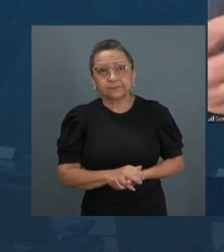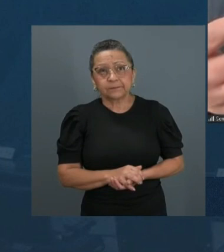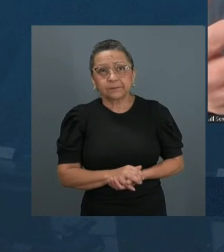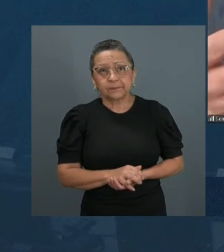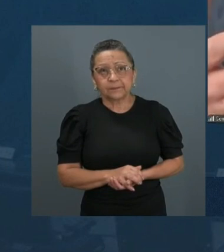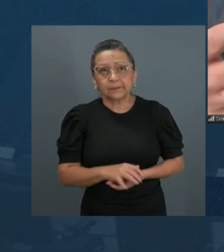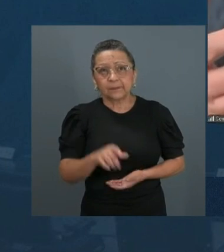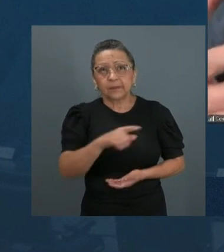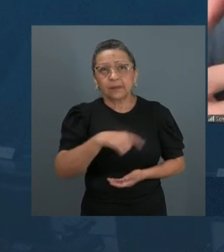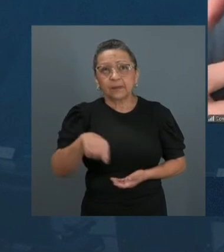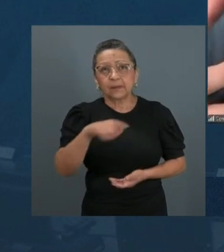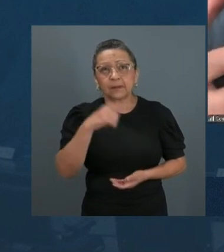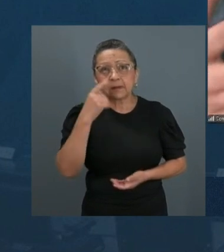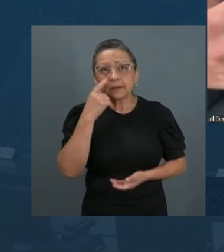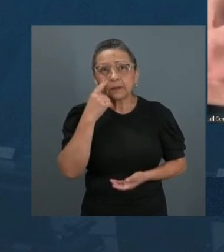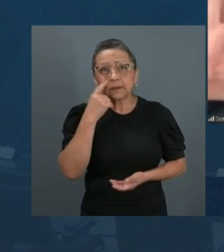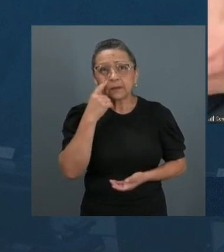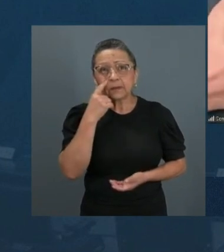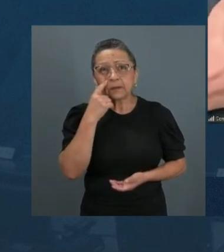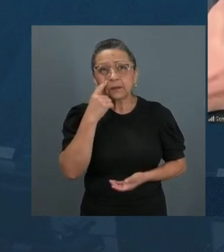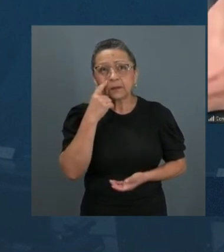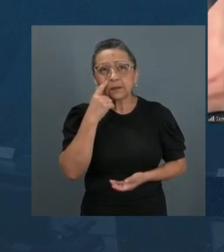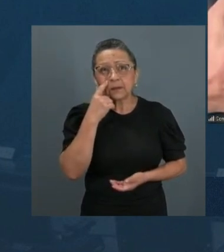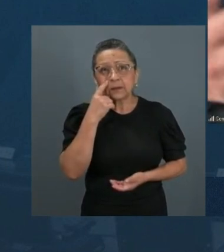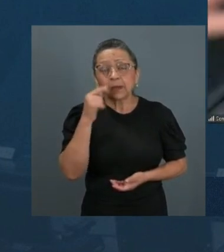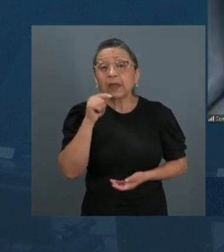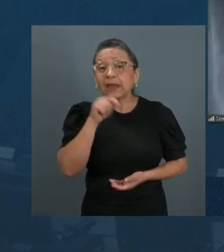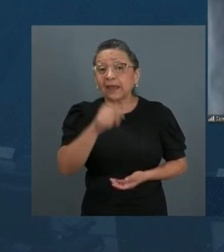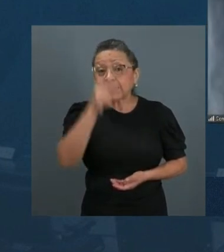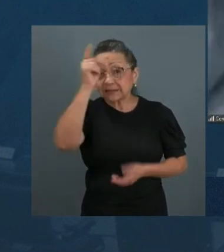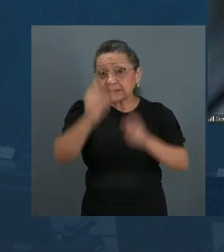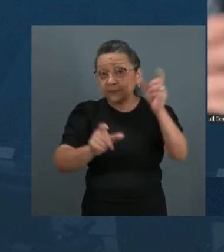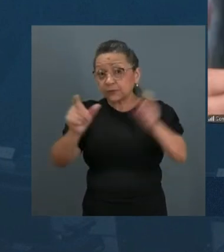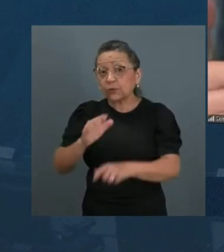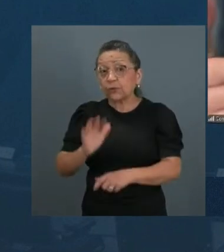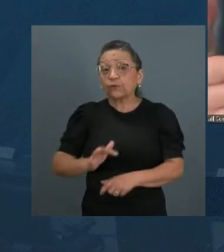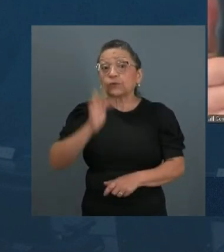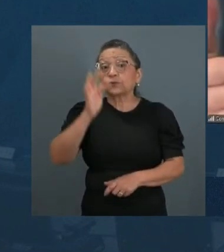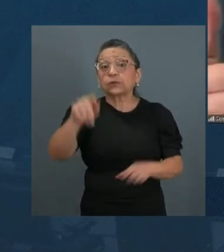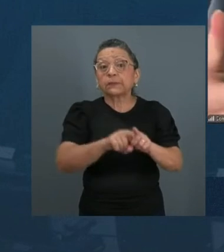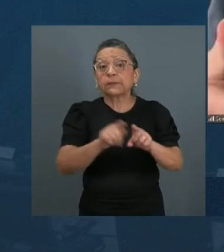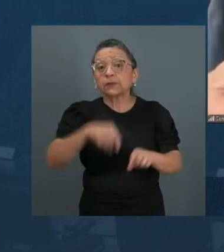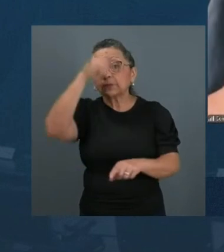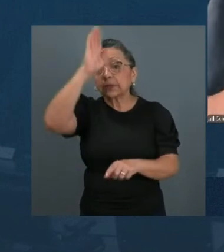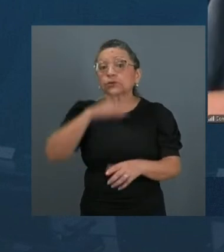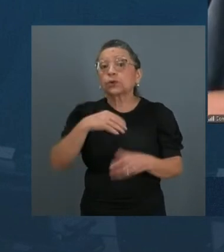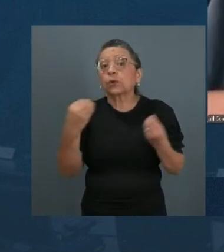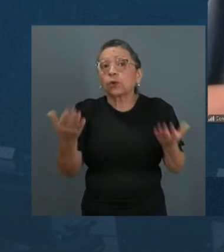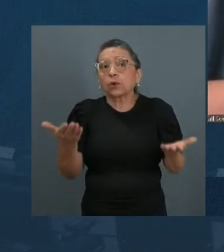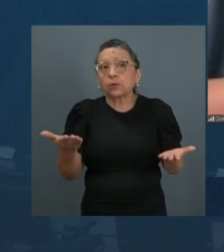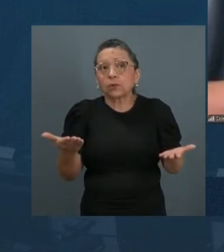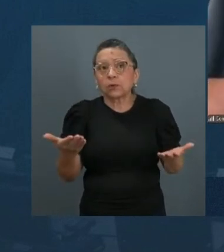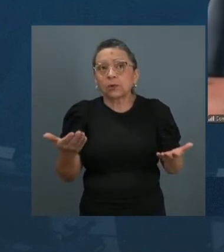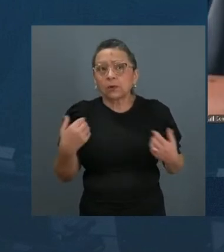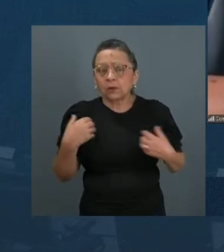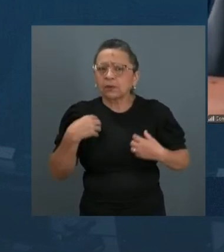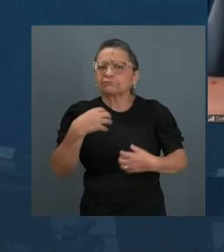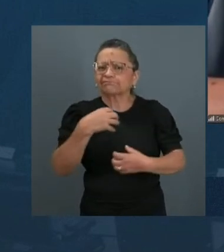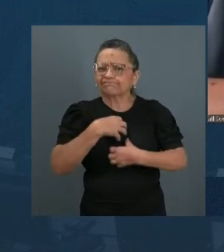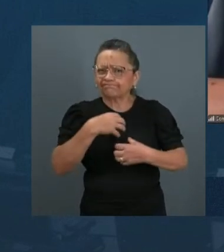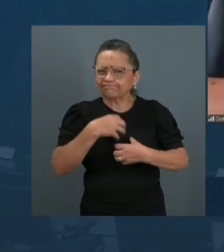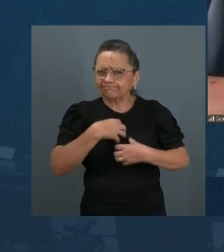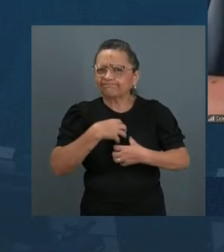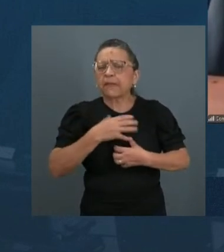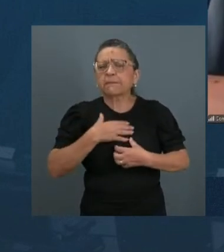A todos o futuro próximo do nosso país, por todo tipo de